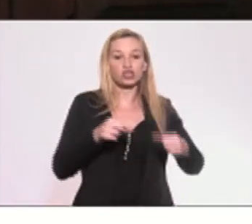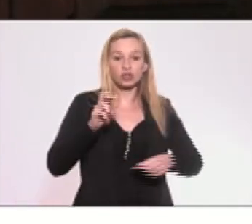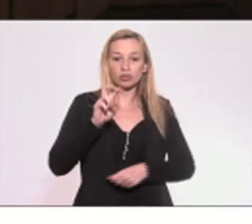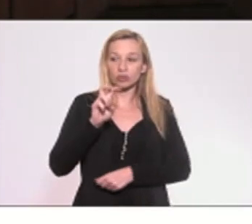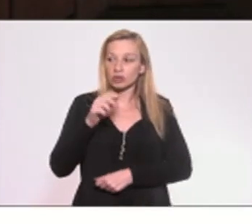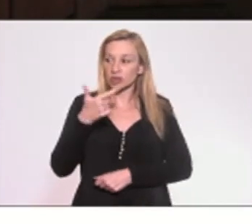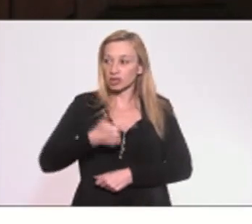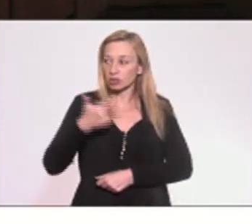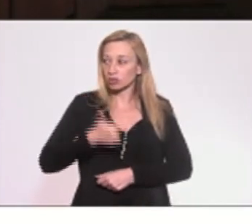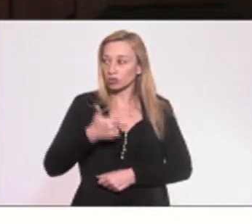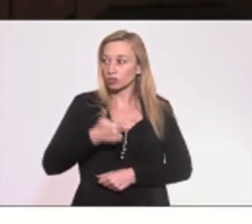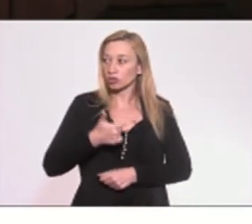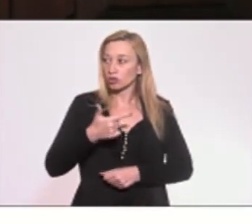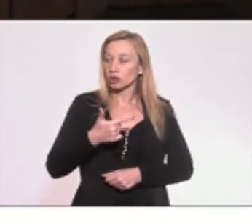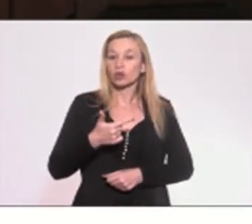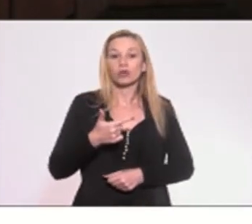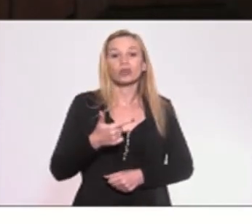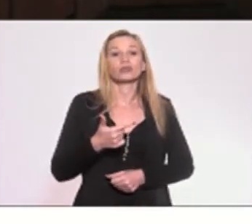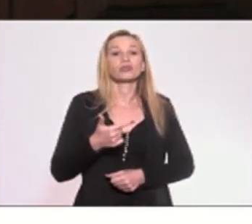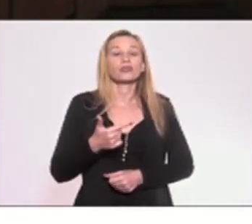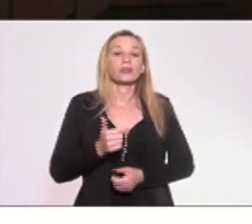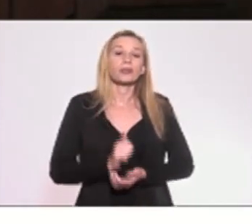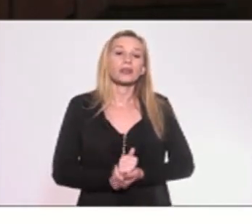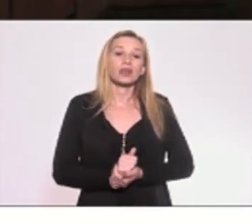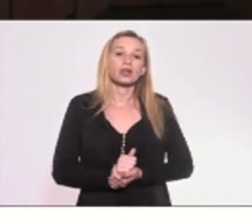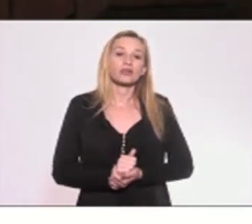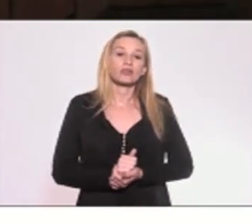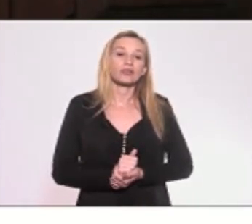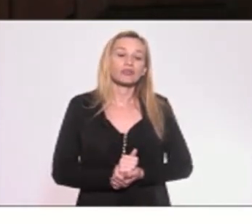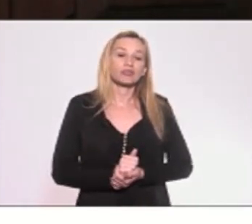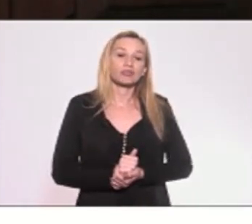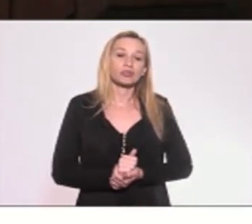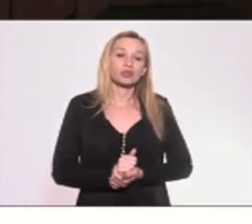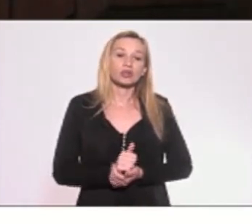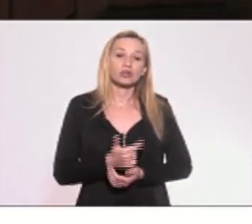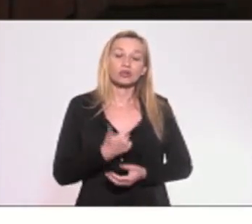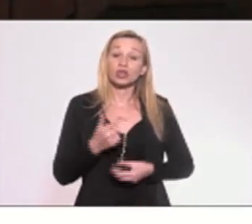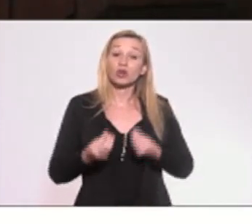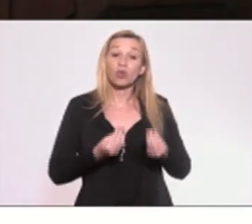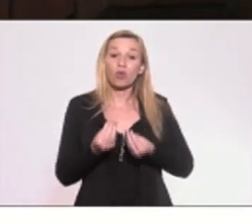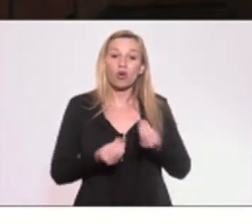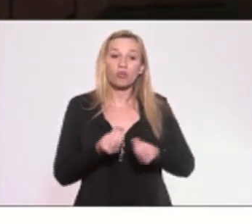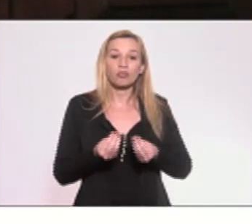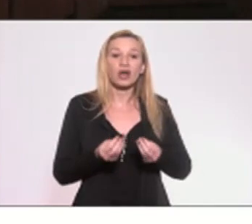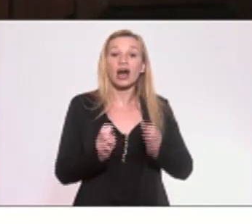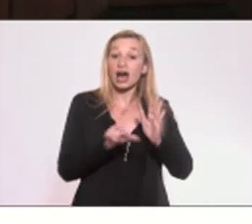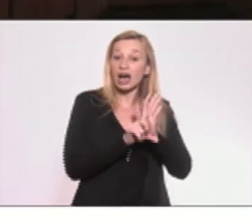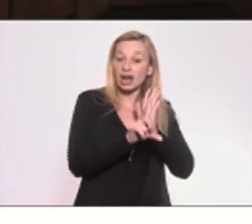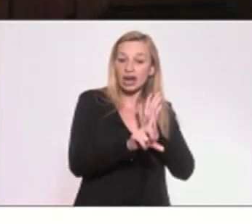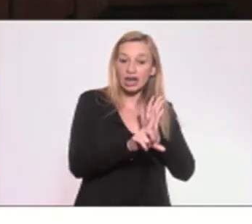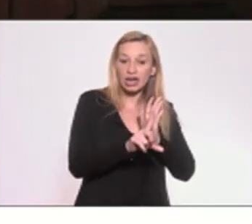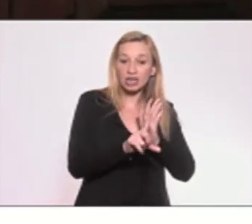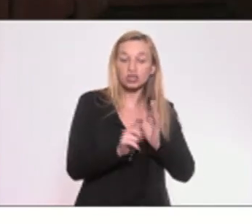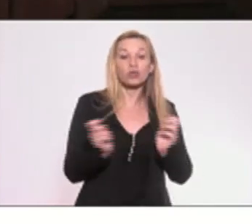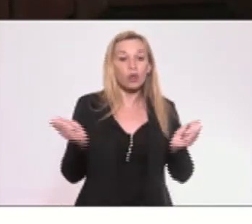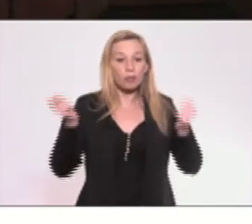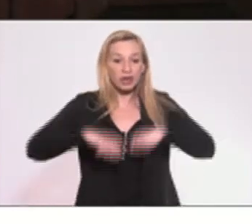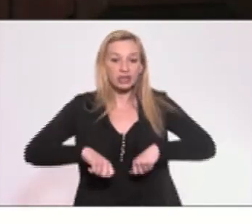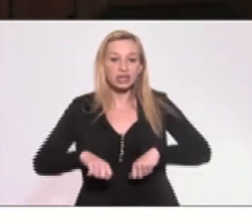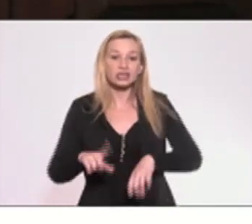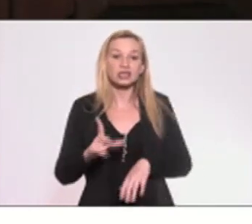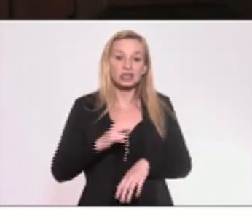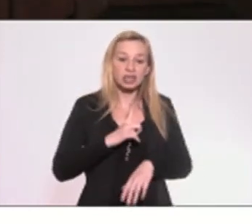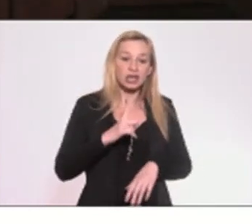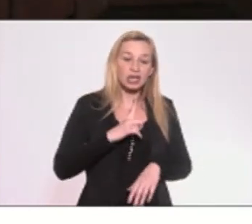do projeto de resolução é inaplicável, visto que a Alerj possui competência apenas e